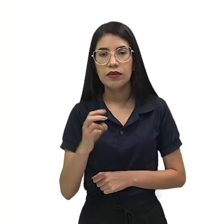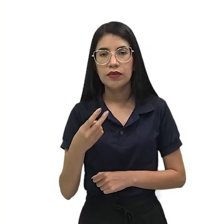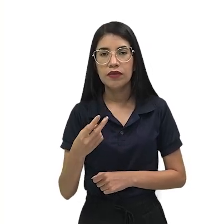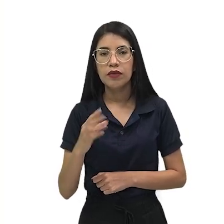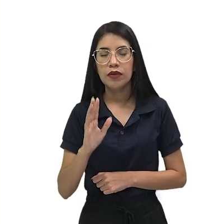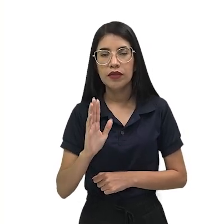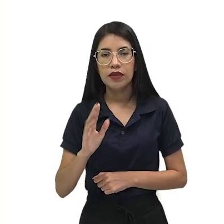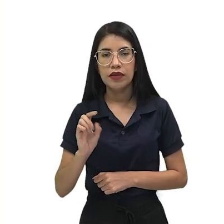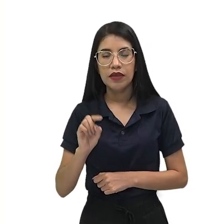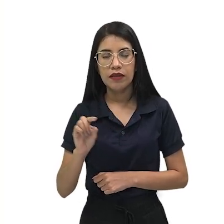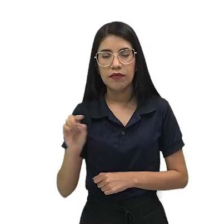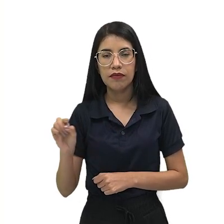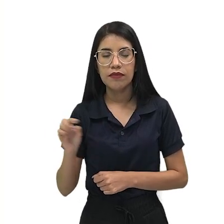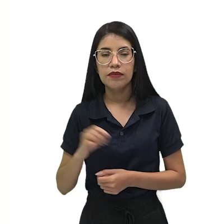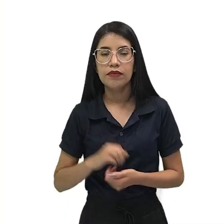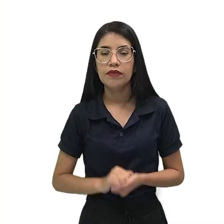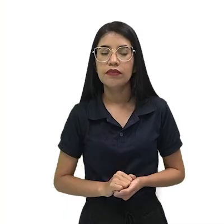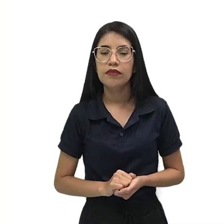64,